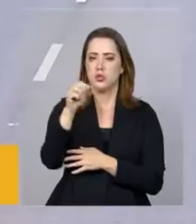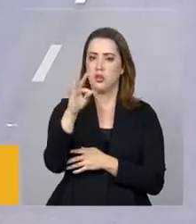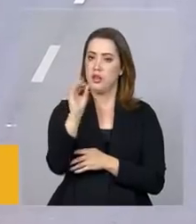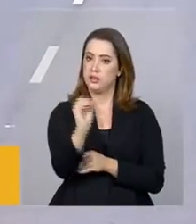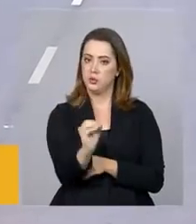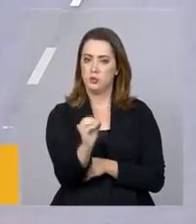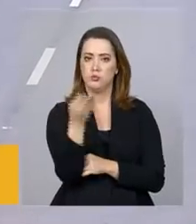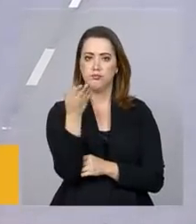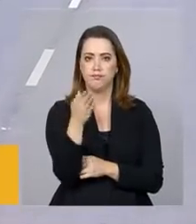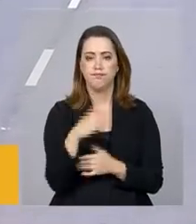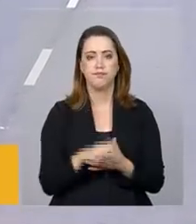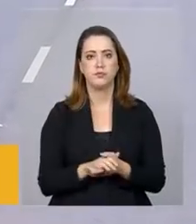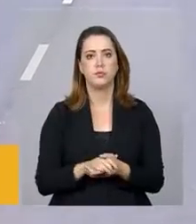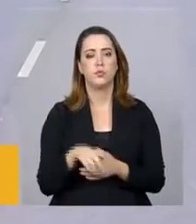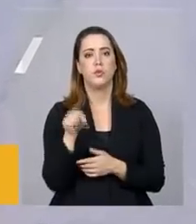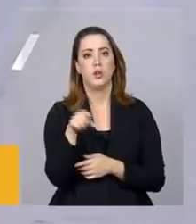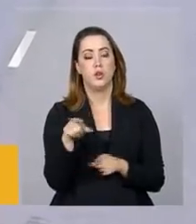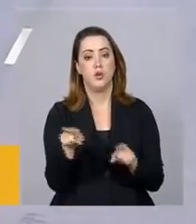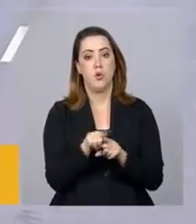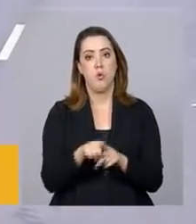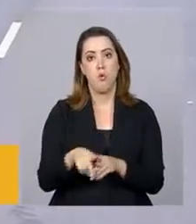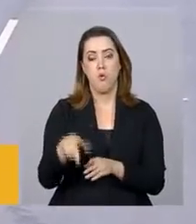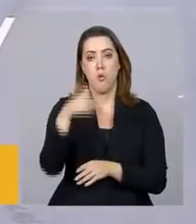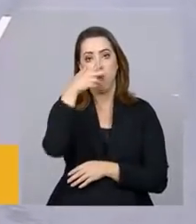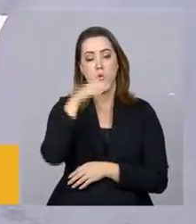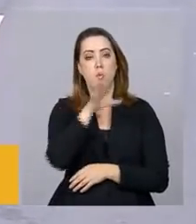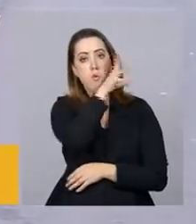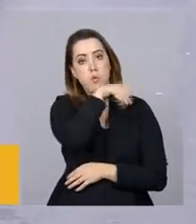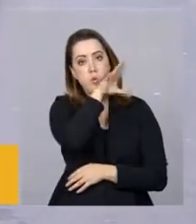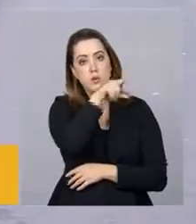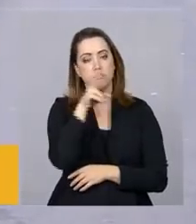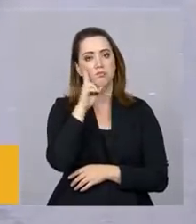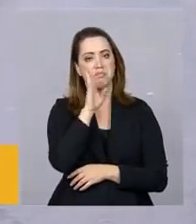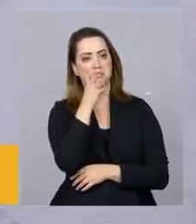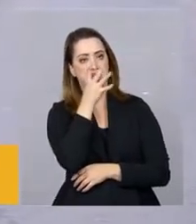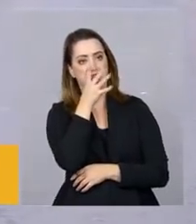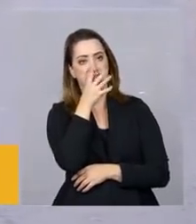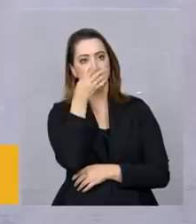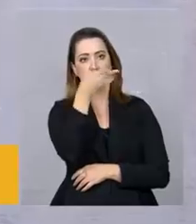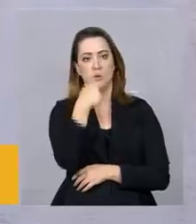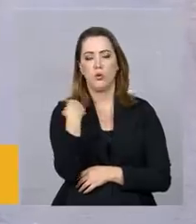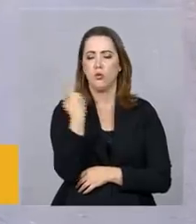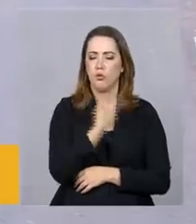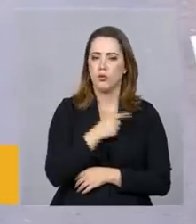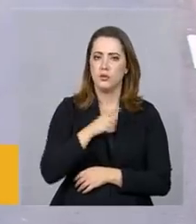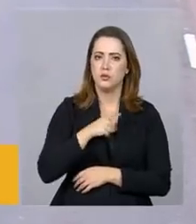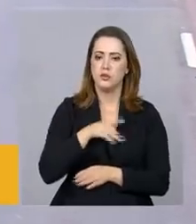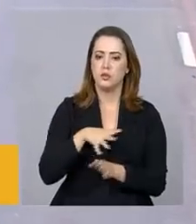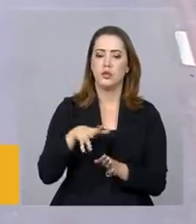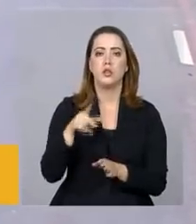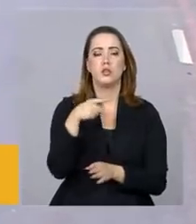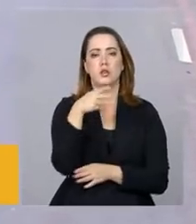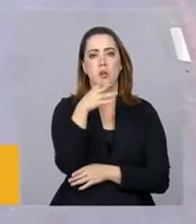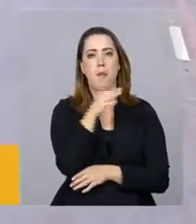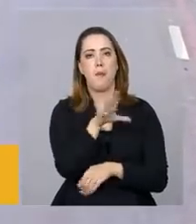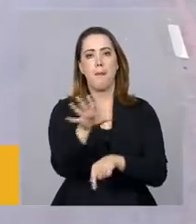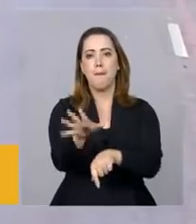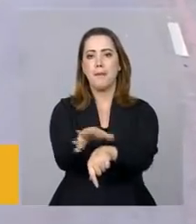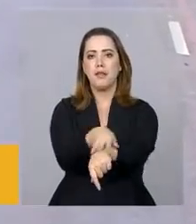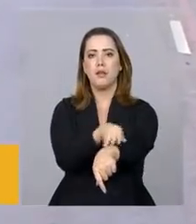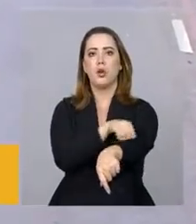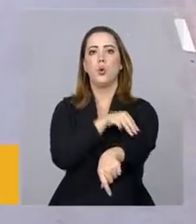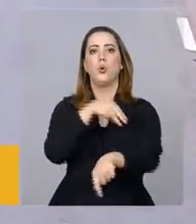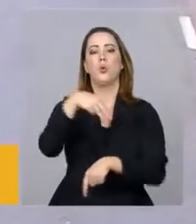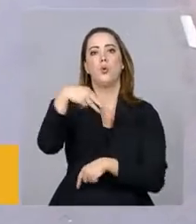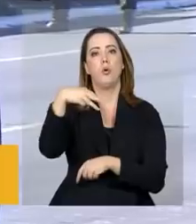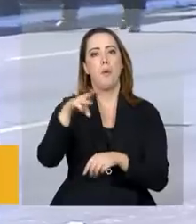atenção também, Coronel, os animais que desfilam nessa bateria, né? Nós temos esses animais que a gente chama pelagem alazã, né? Que seria um marronzinho